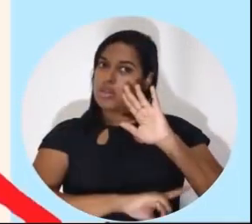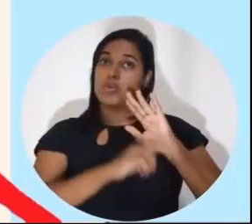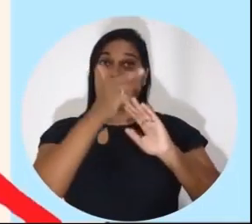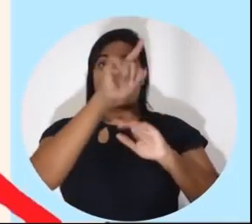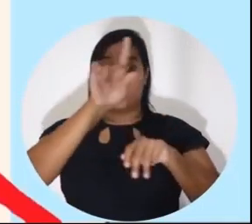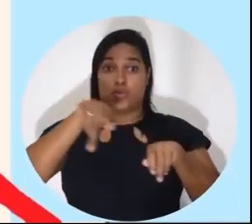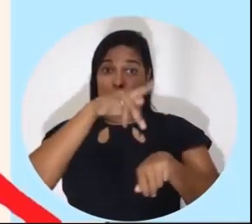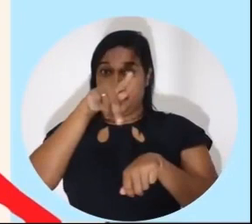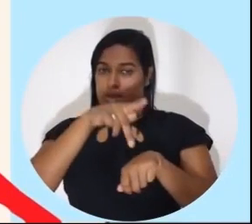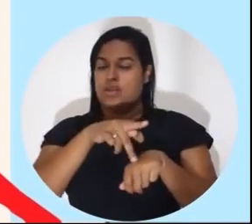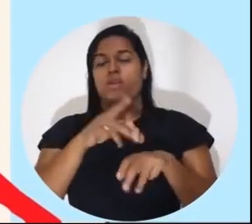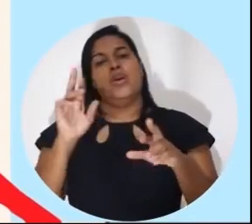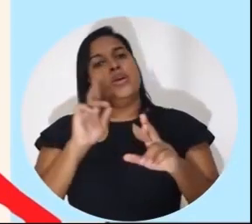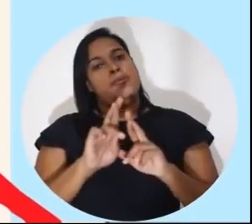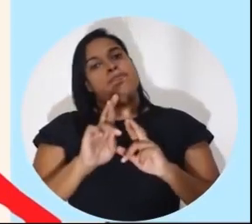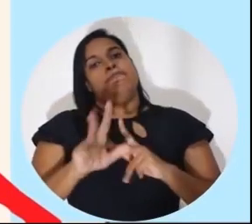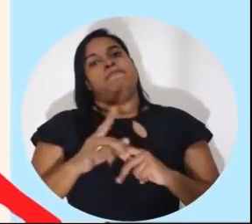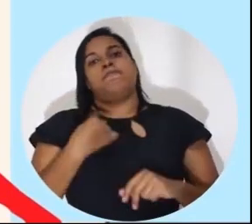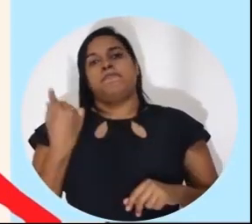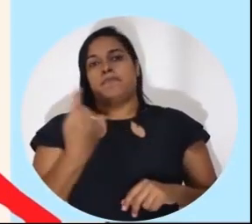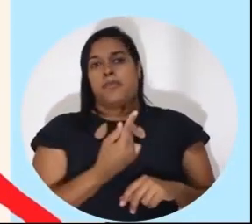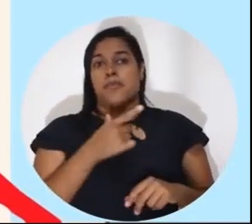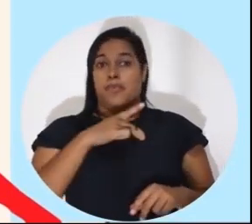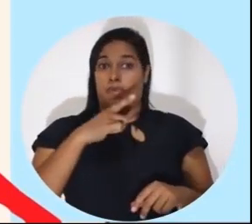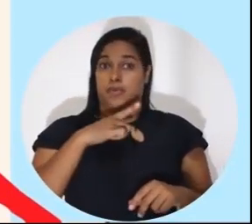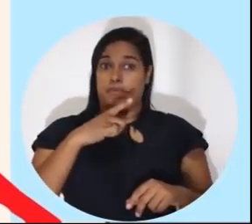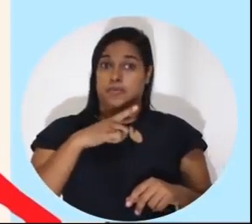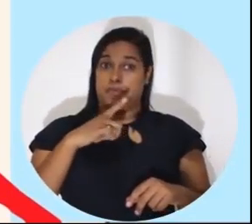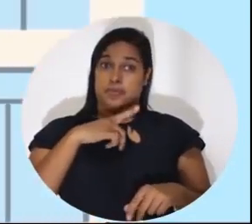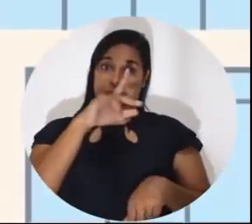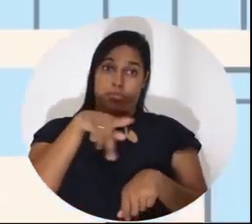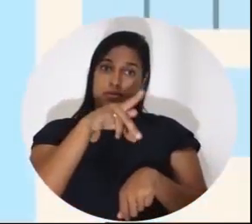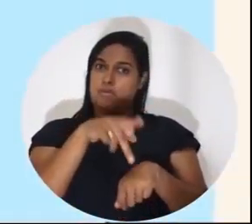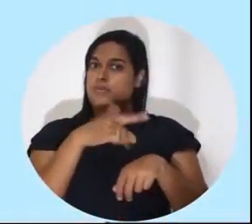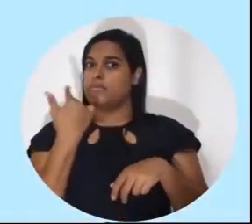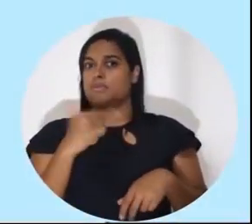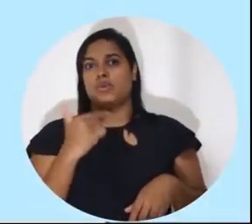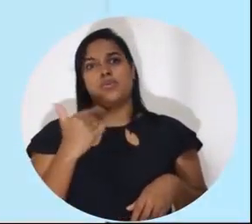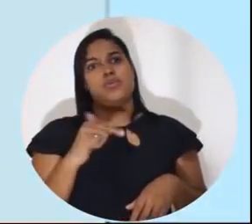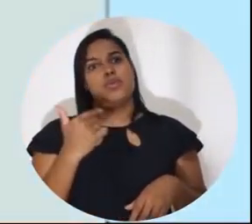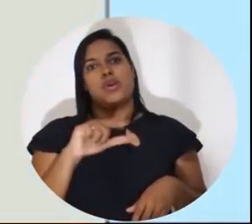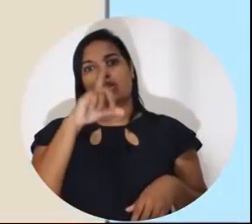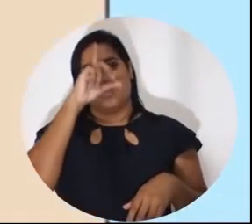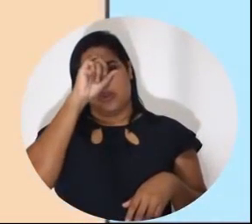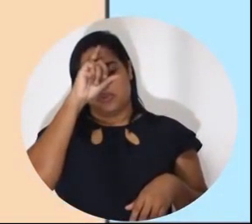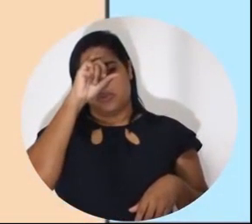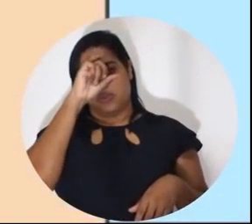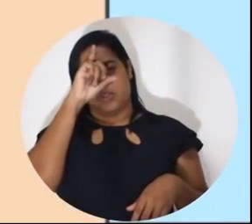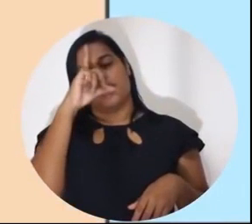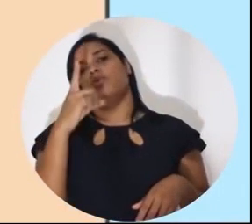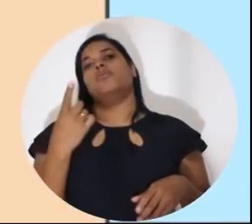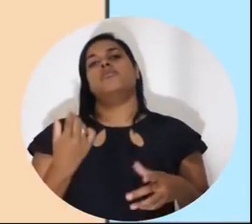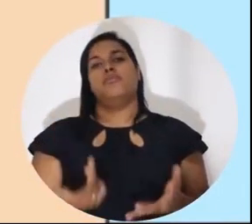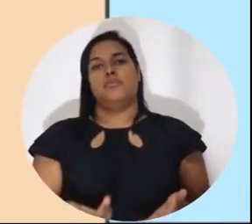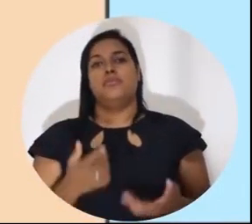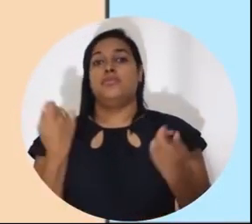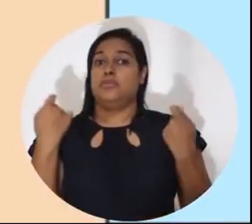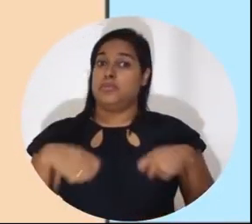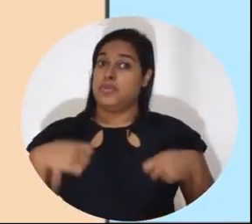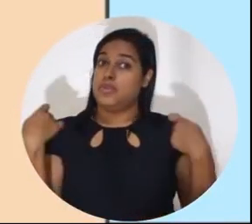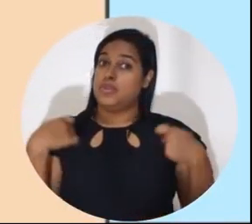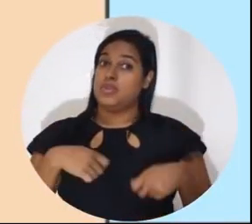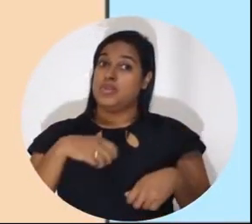outros países é diferente do nosso. Há países que não têm hospitais públicos para estrangeiros, não é? Você precisa